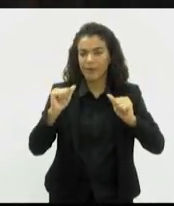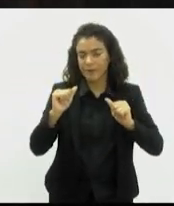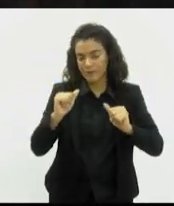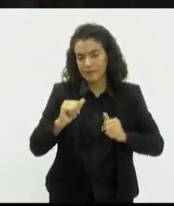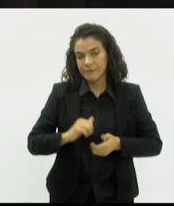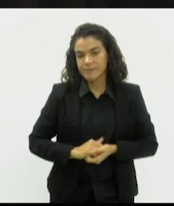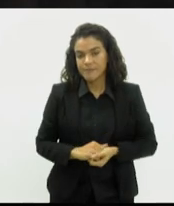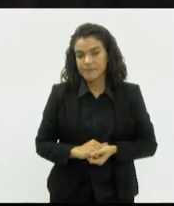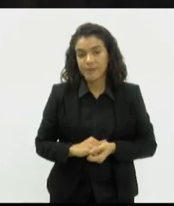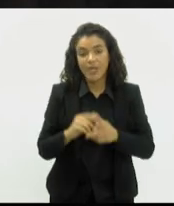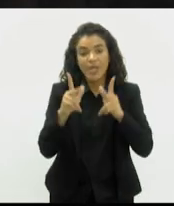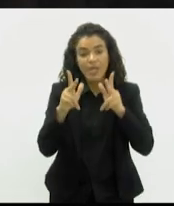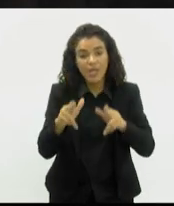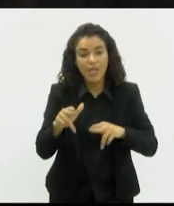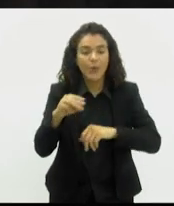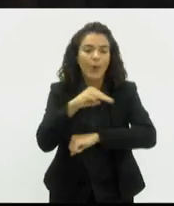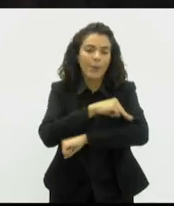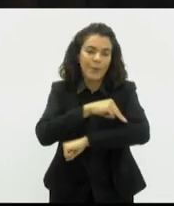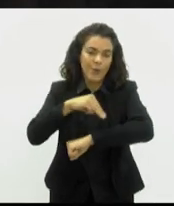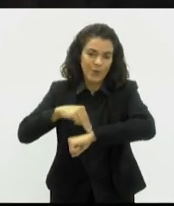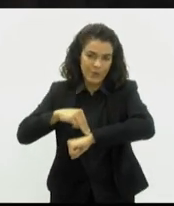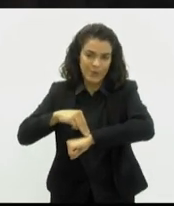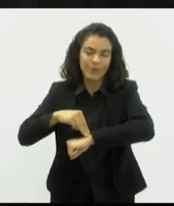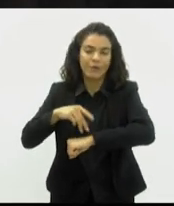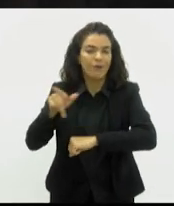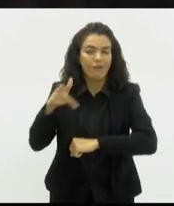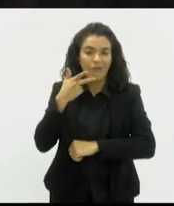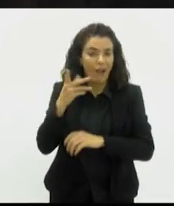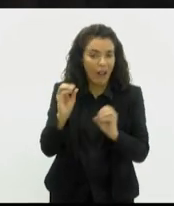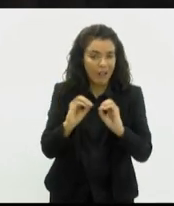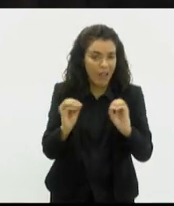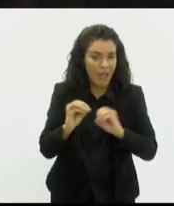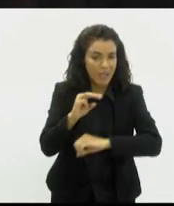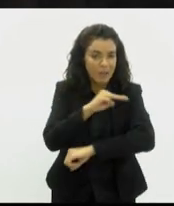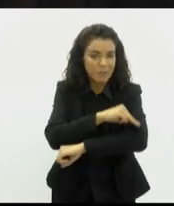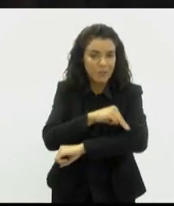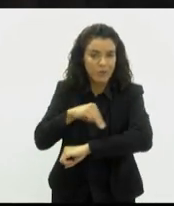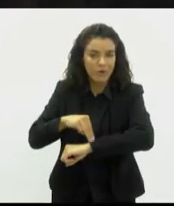trás, como foi Mossoró, por exemplo, que ninguém fala mais em Mossoró.